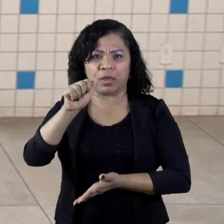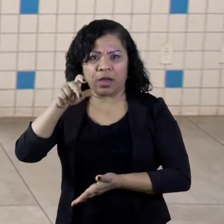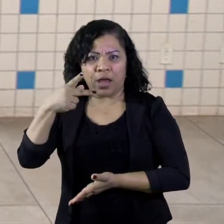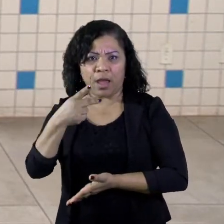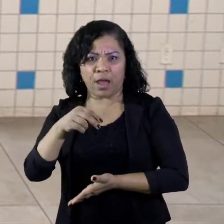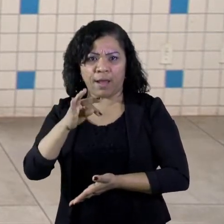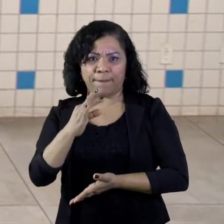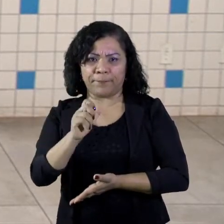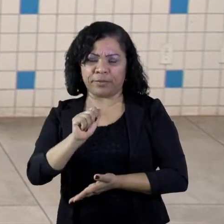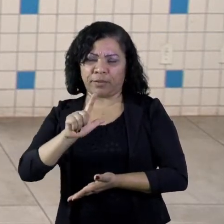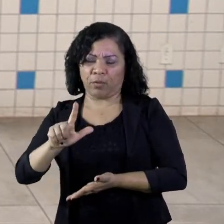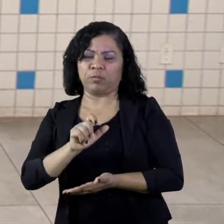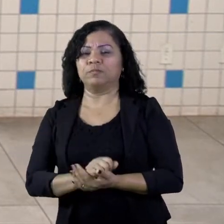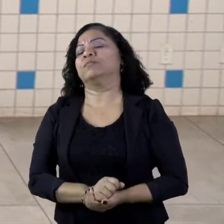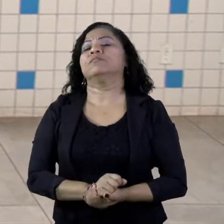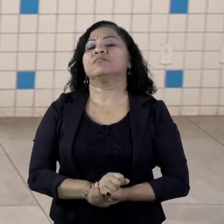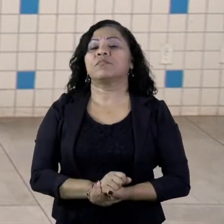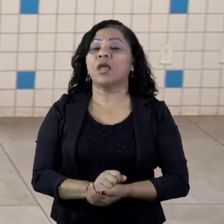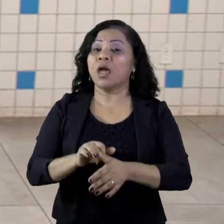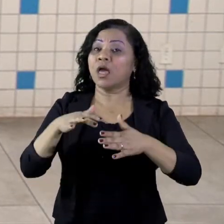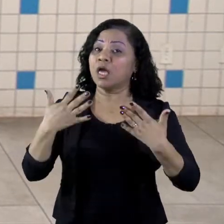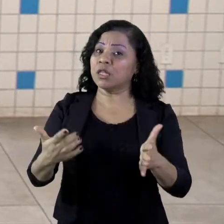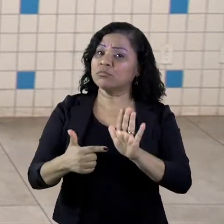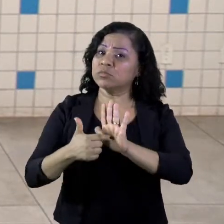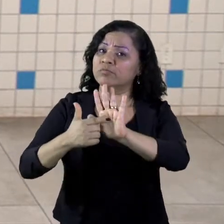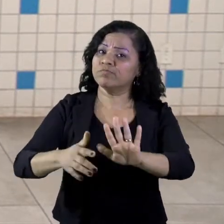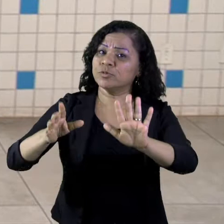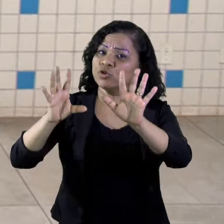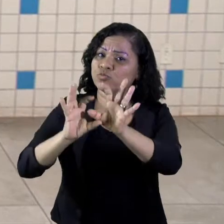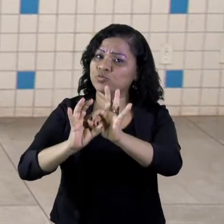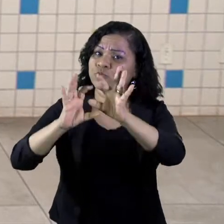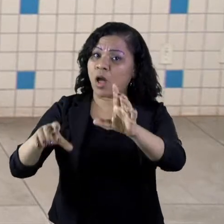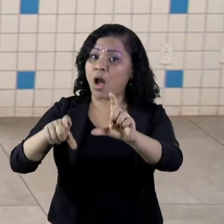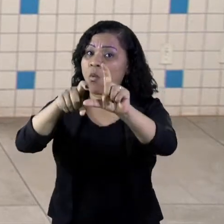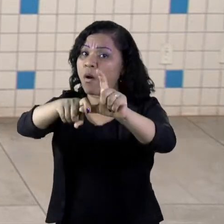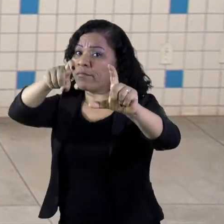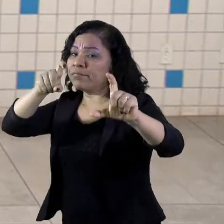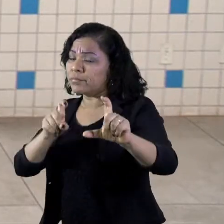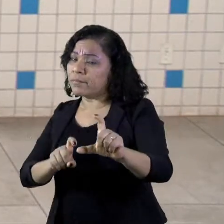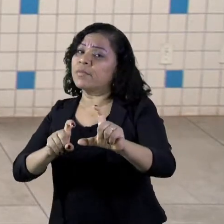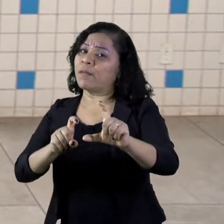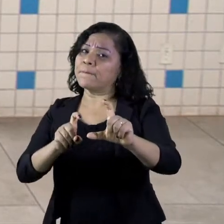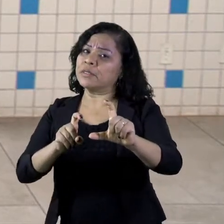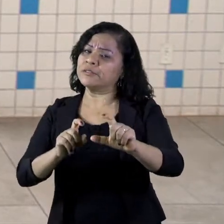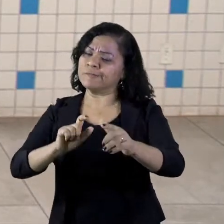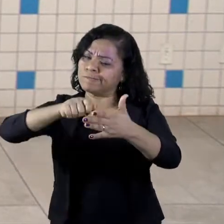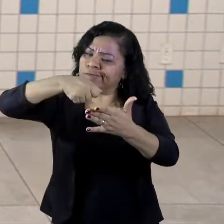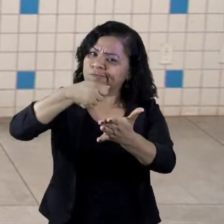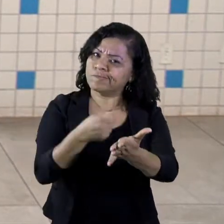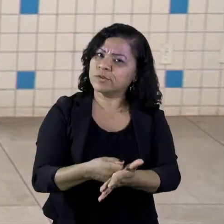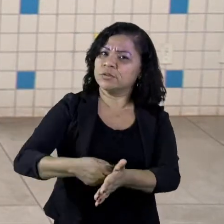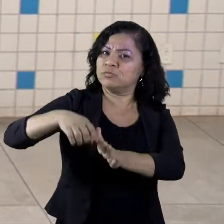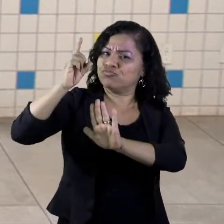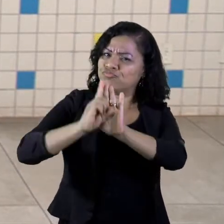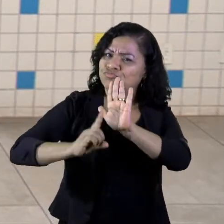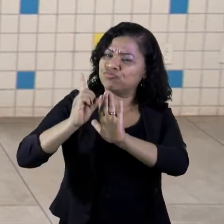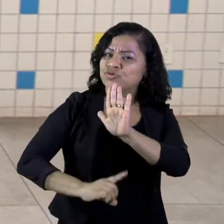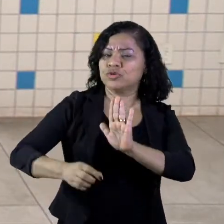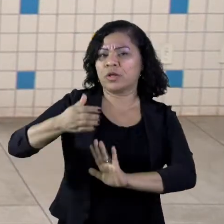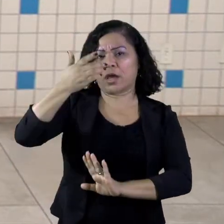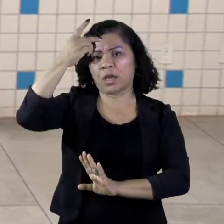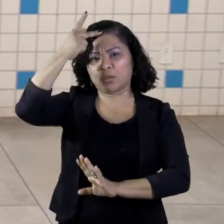com a declaração de independência deles, também garantiu uma série de direitos aos cidadãos. E esses